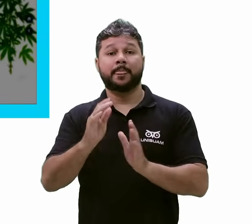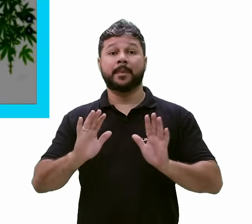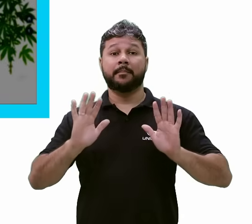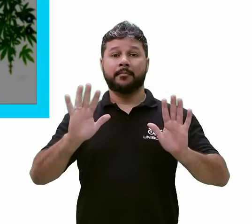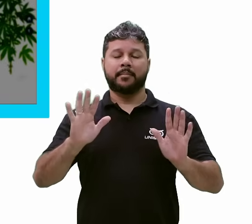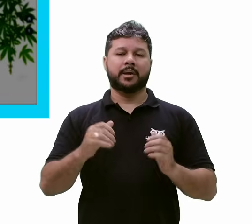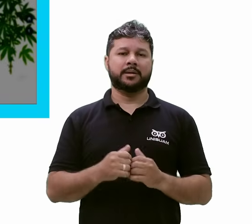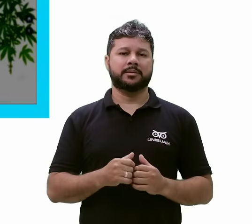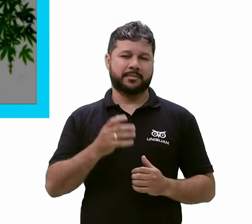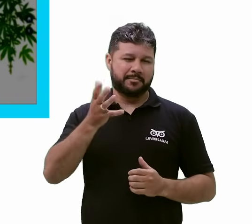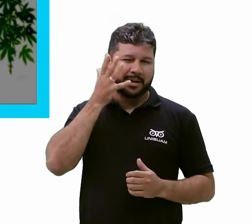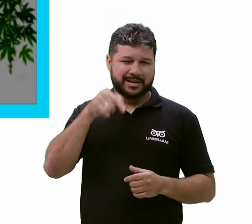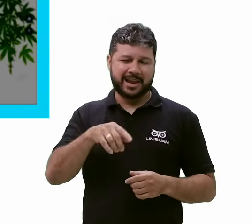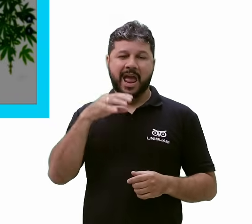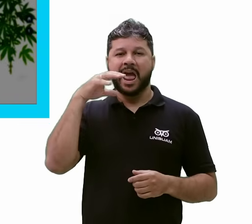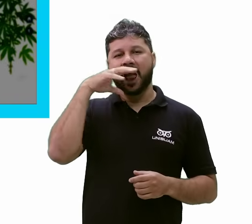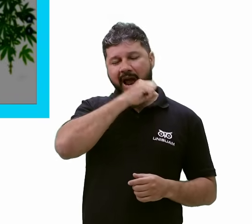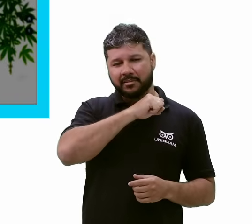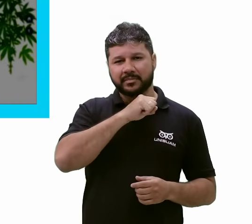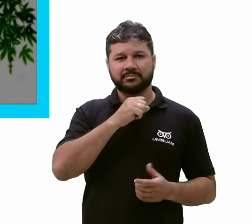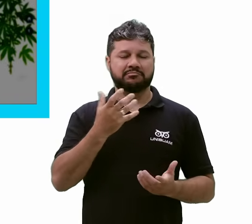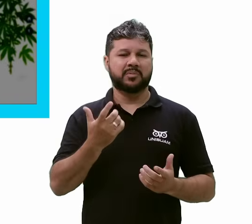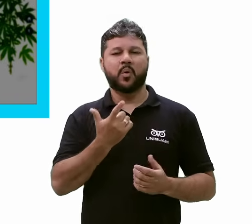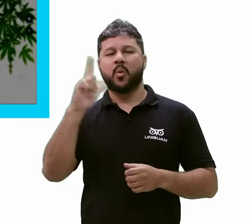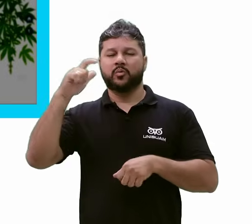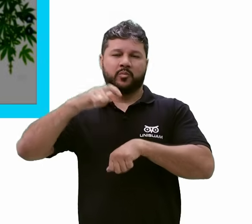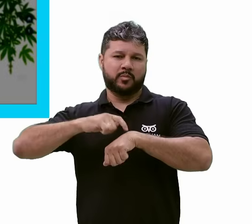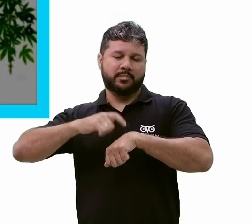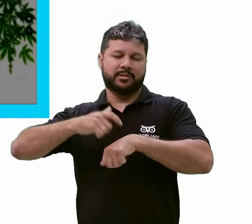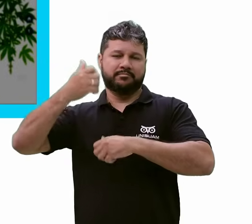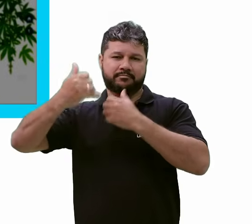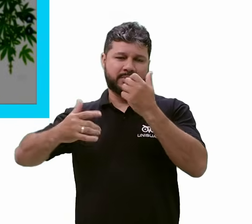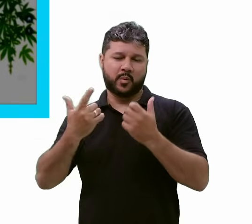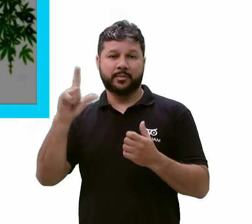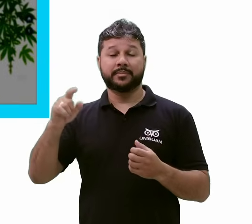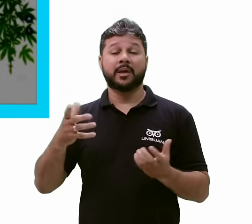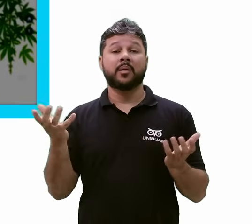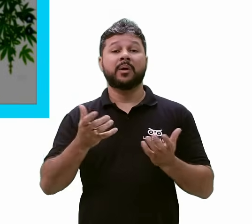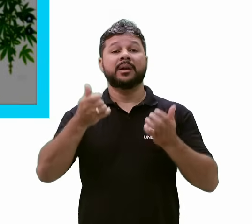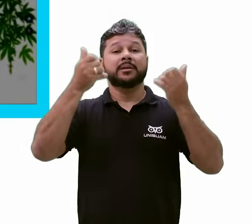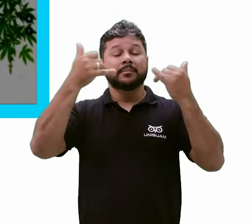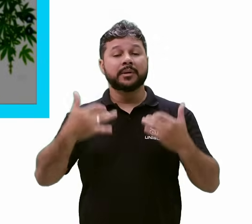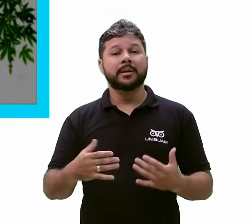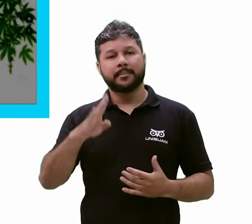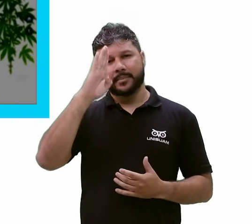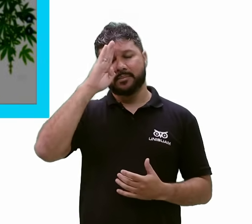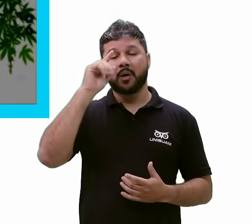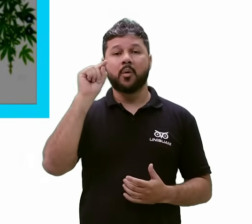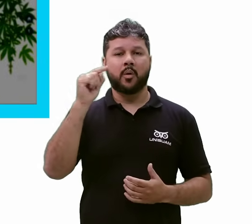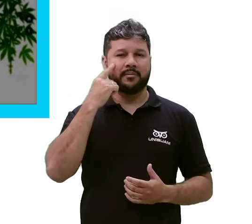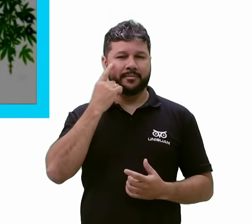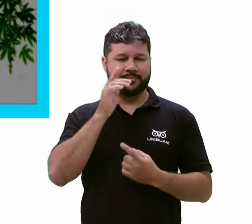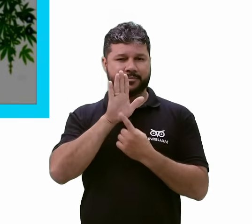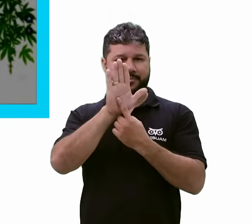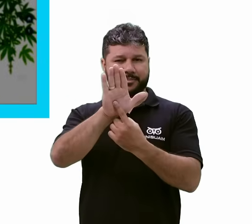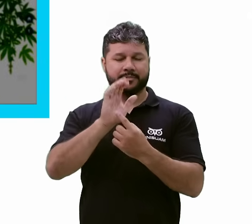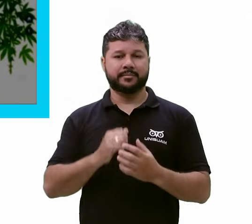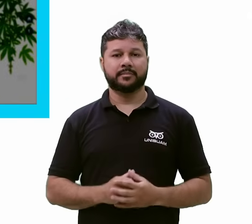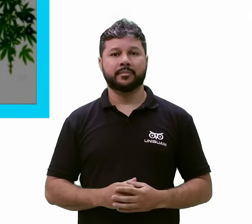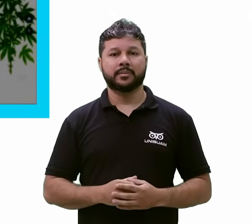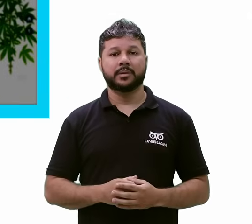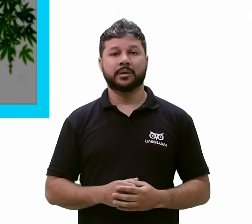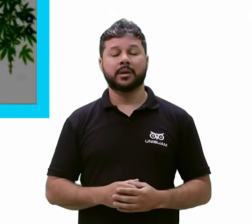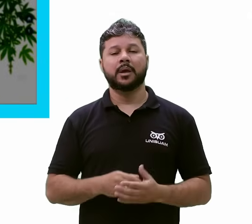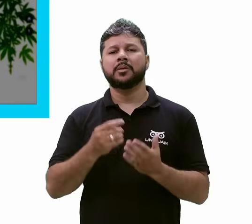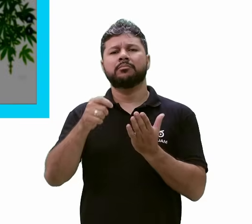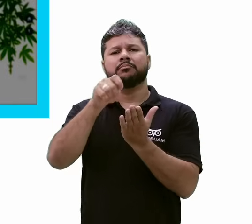Mas, como isso daqui é uma palestra rápida, a gente pode falar em outra situação, eu queria falar para vocês especialmente isso daqui.